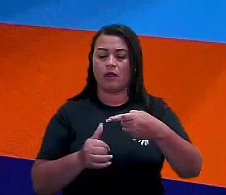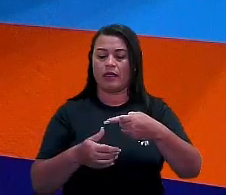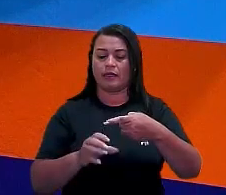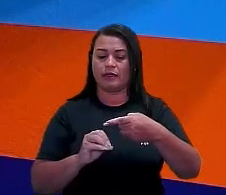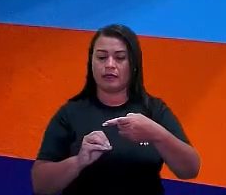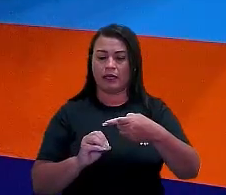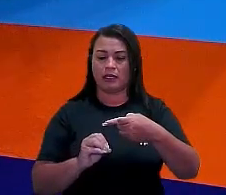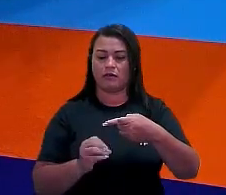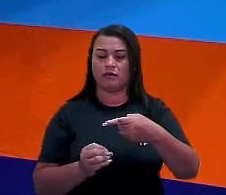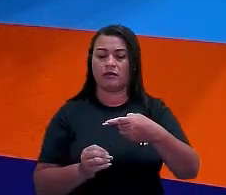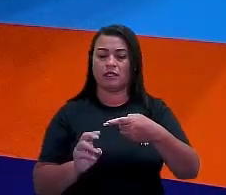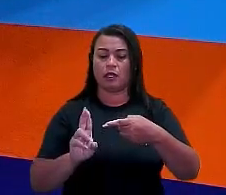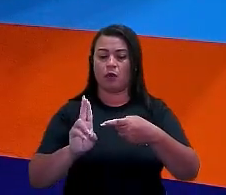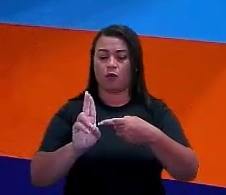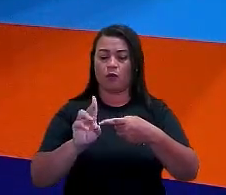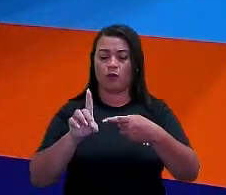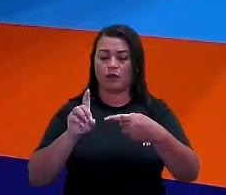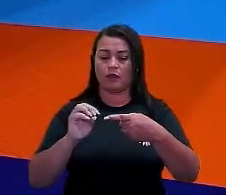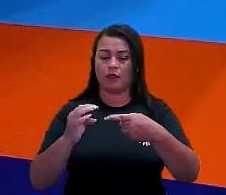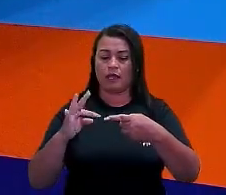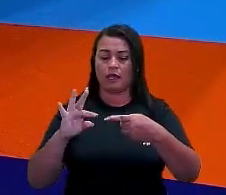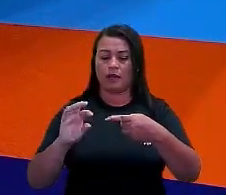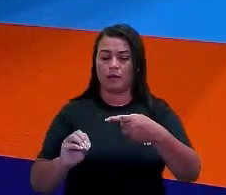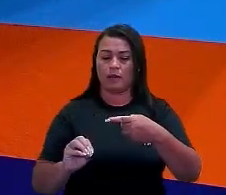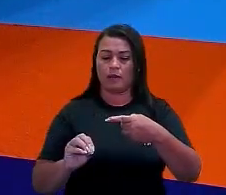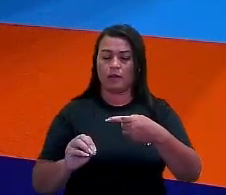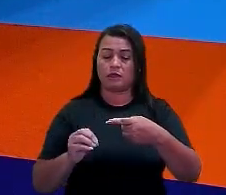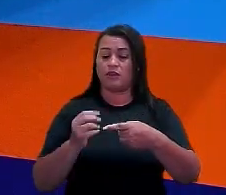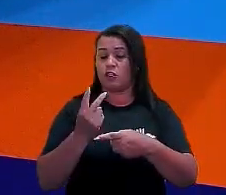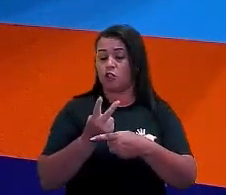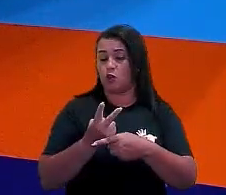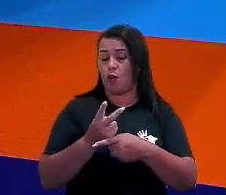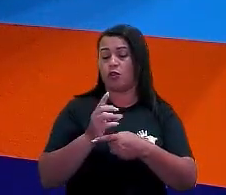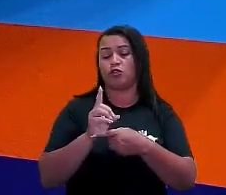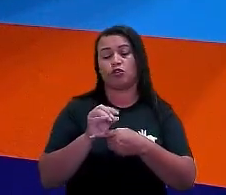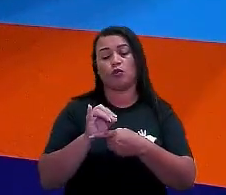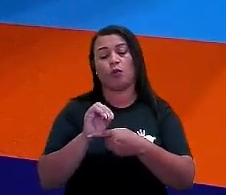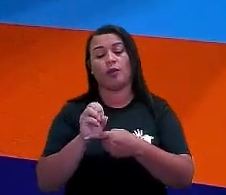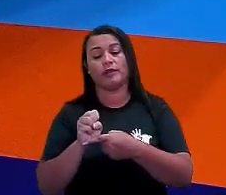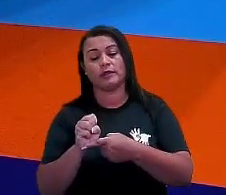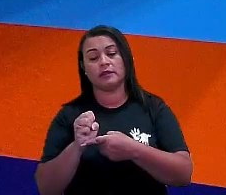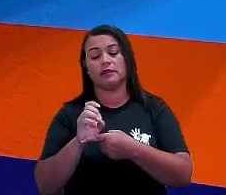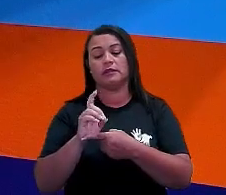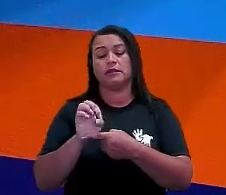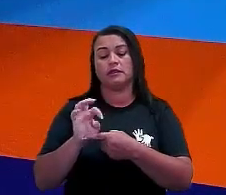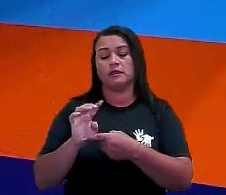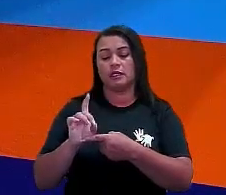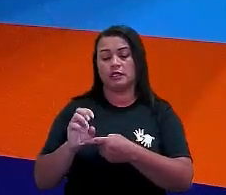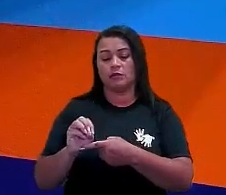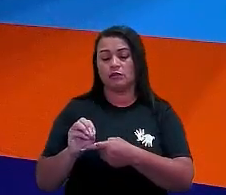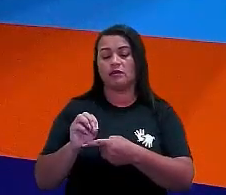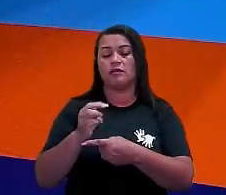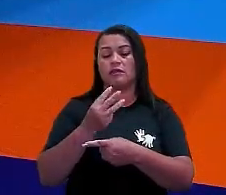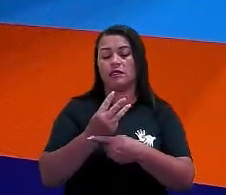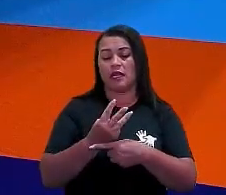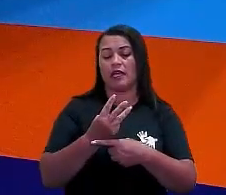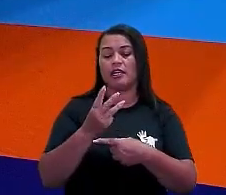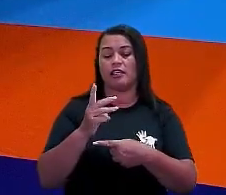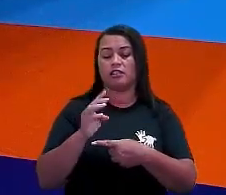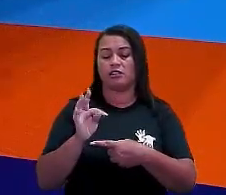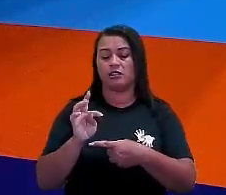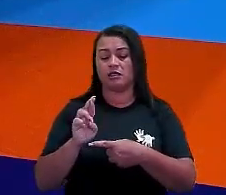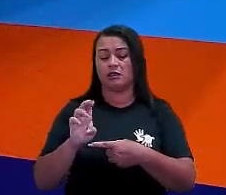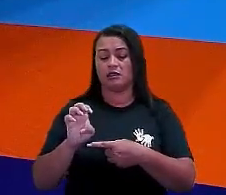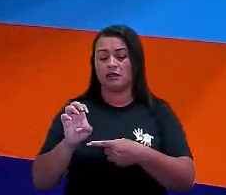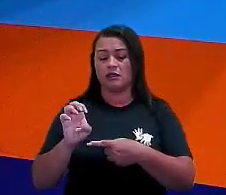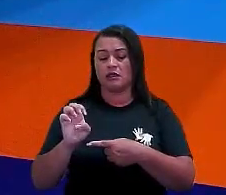ser 1/10. Se fosse 2 aqui em cima, 2/10. Se fosse 3, 3/10, tá